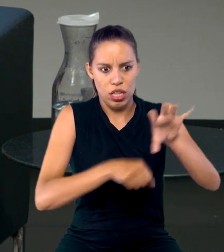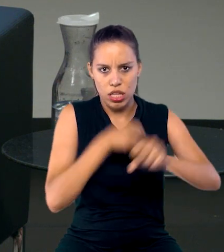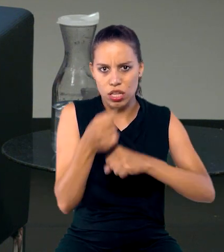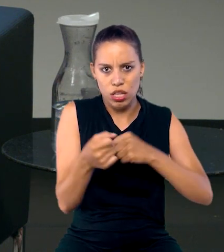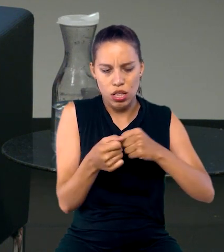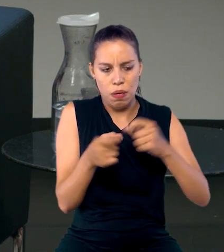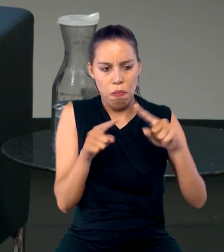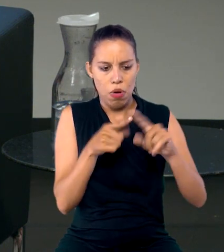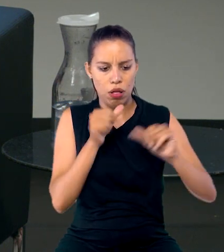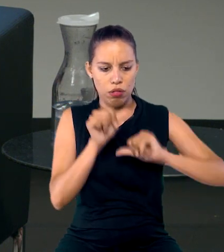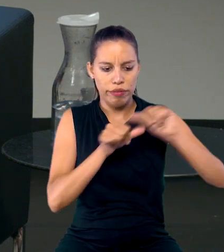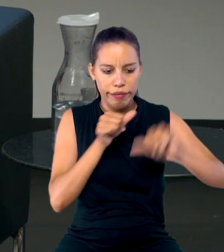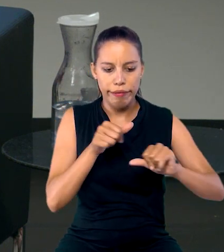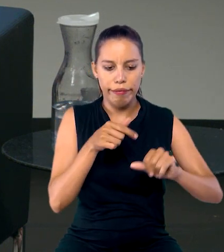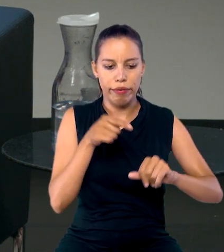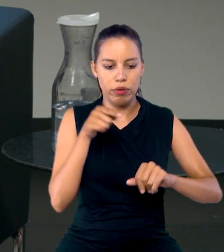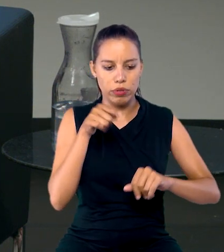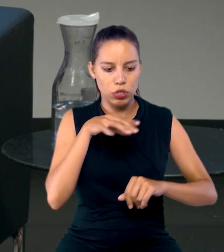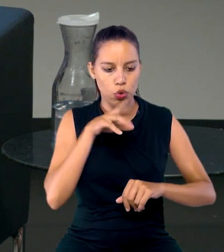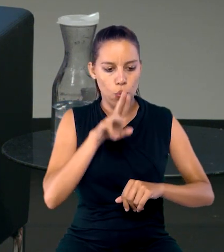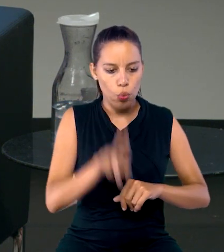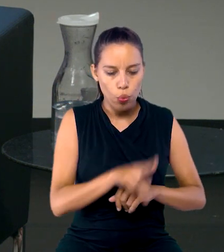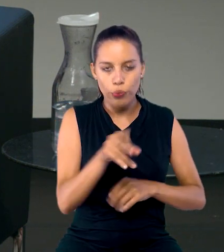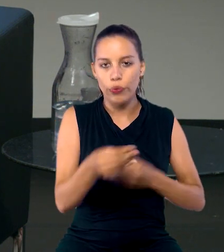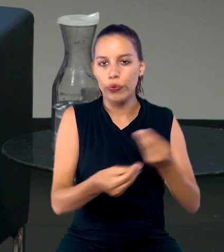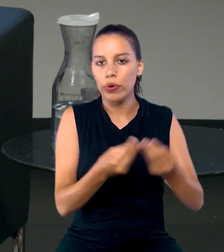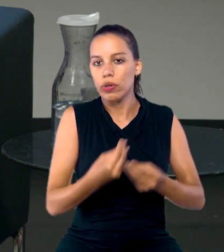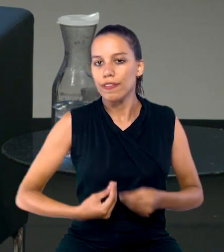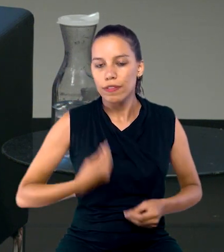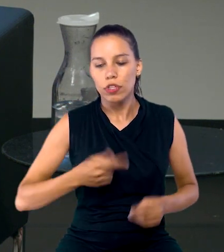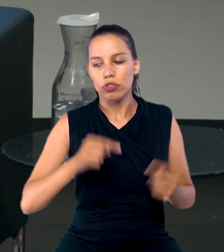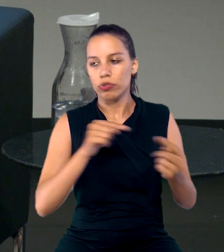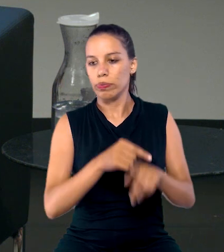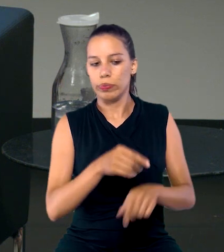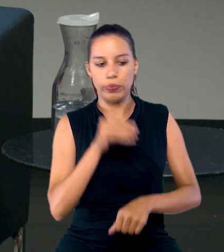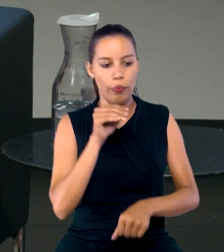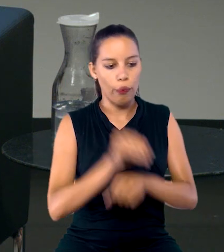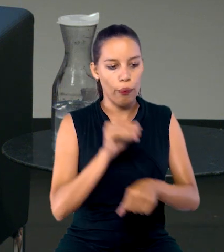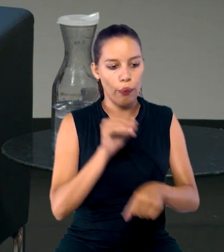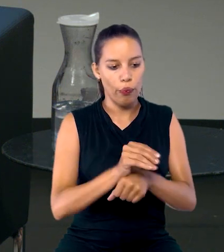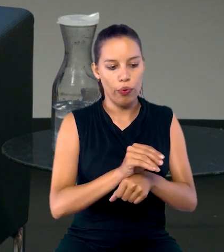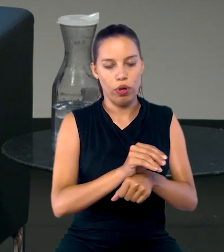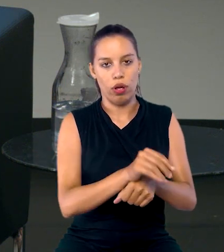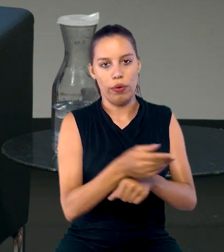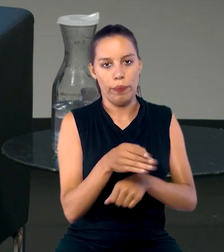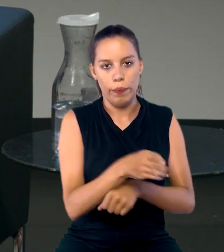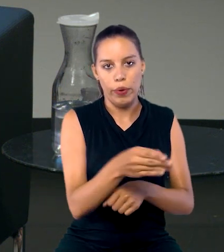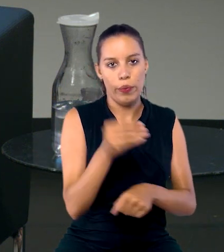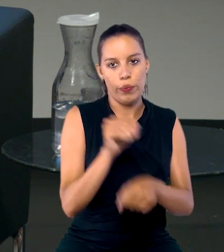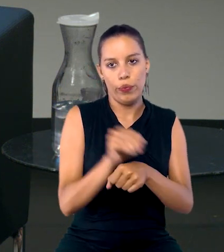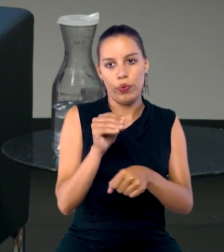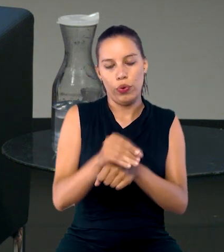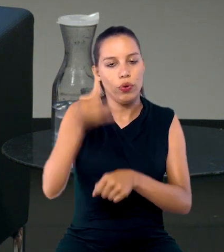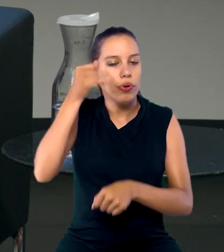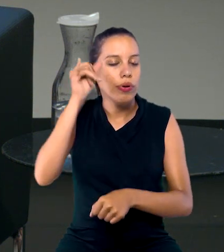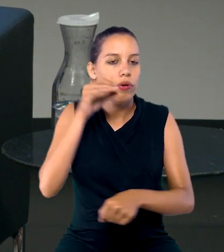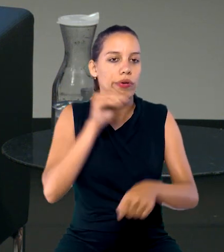como pessoa viva, como gente viva, como pai, como mãe, como avô. E isso por algo